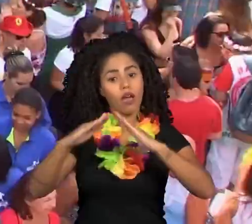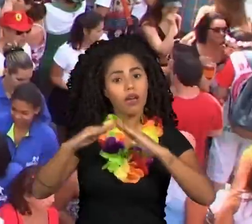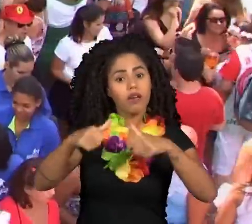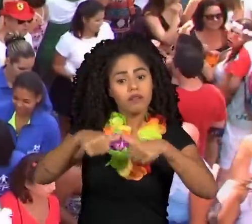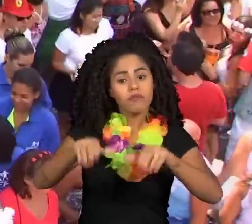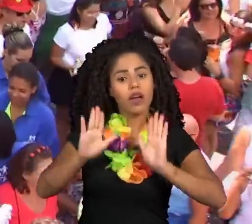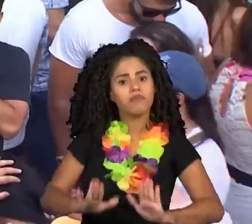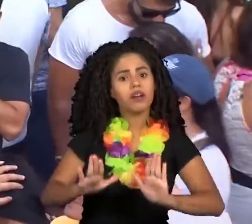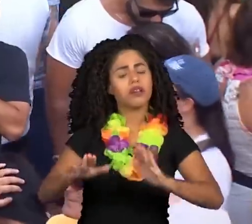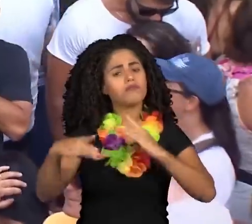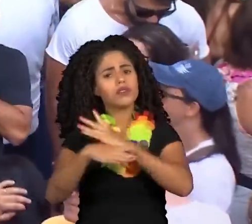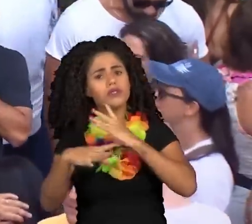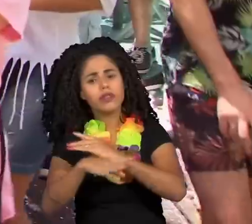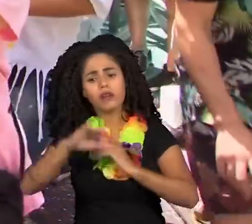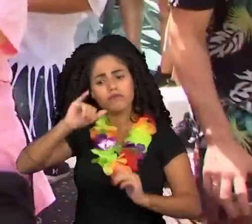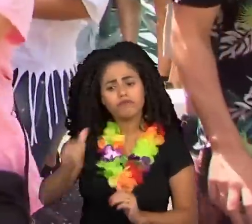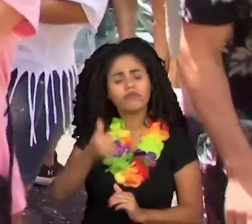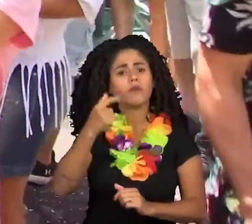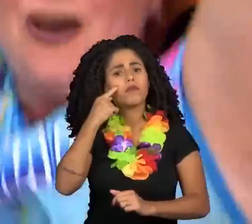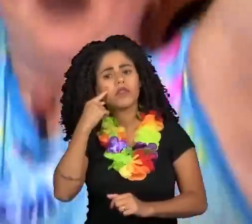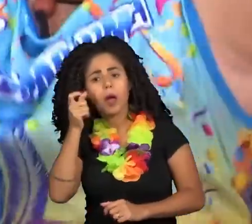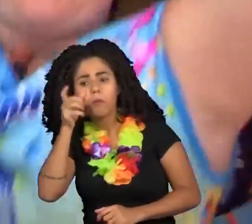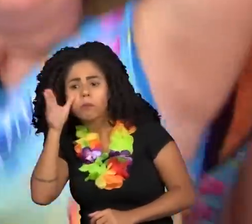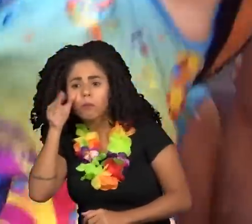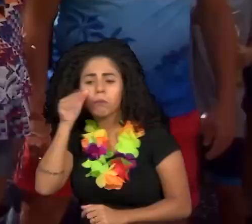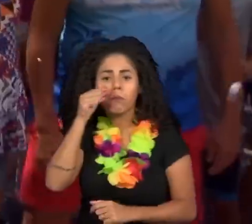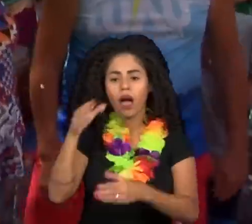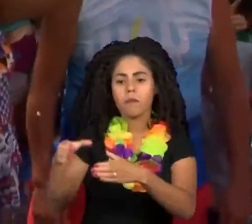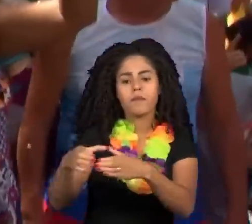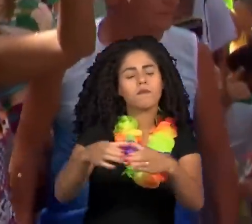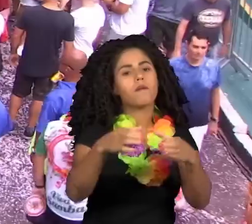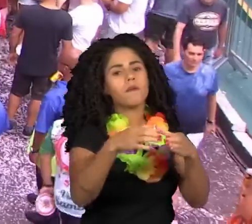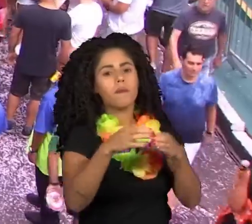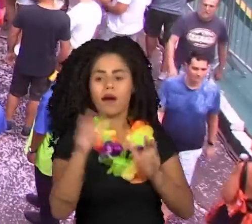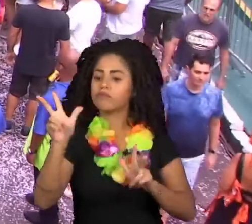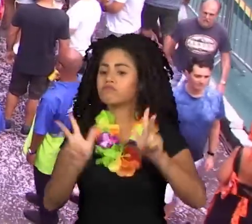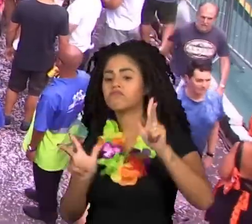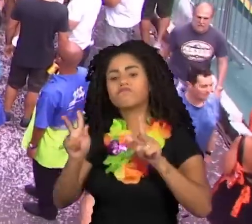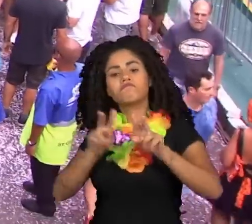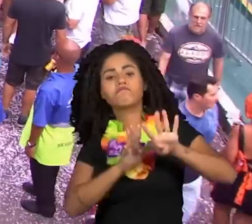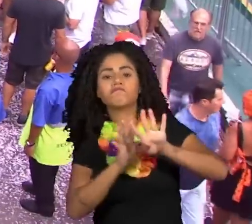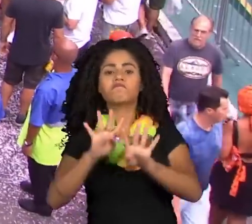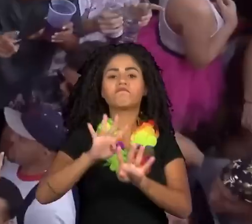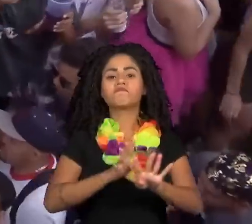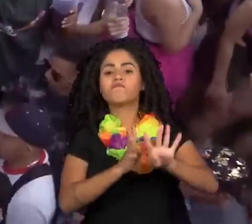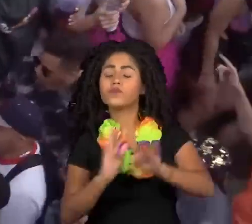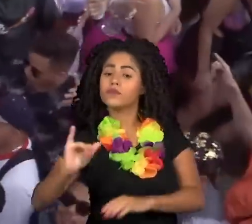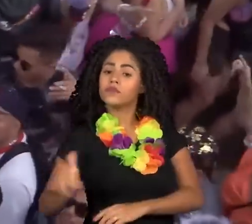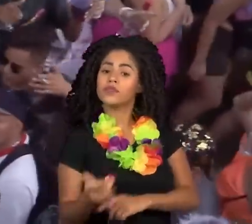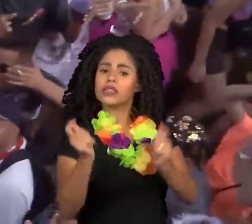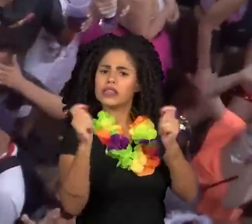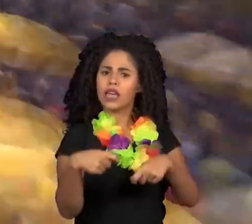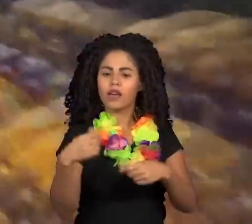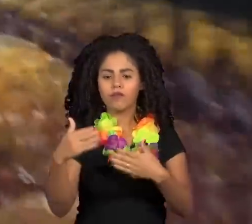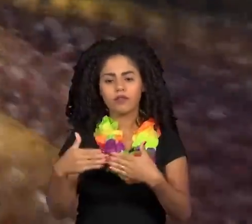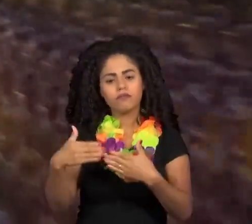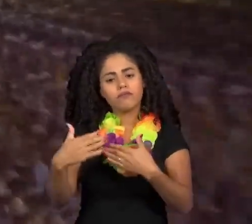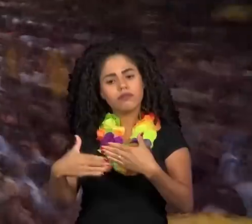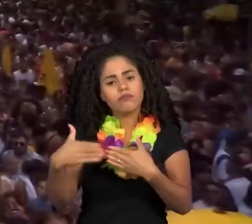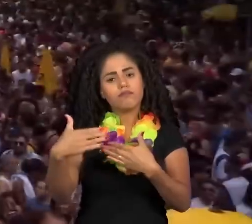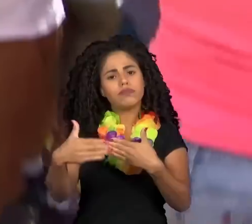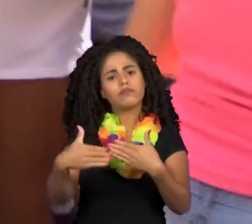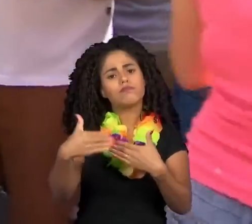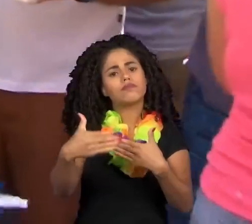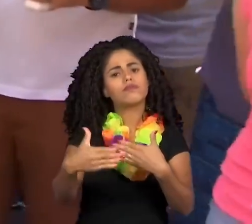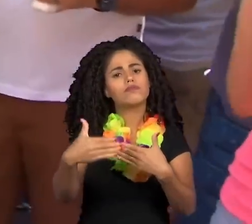ali fazendo os seus desfiles muito timidamente, dessa maneira espontânea. E aí, conforme os anos foram